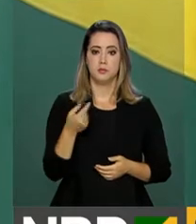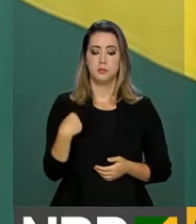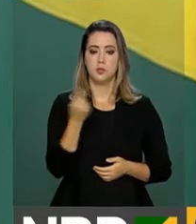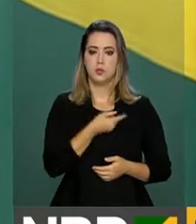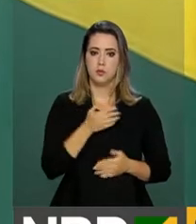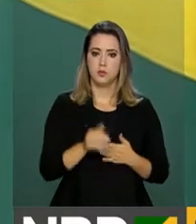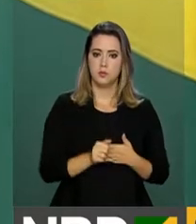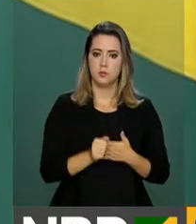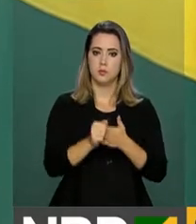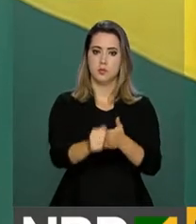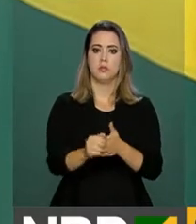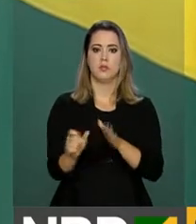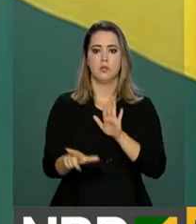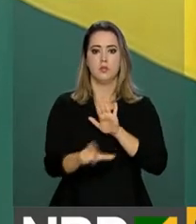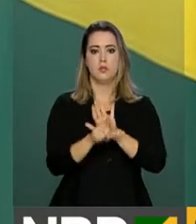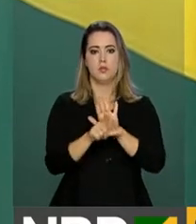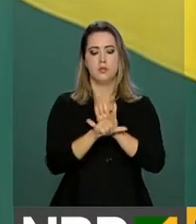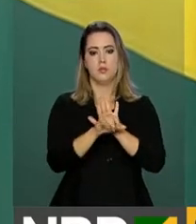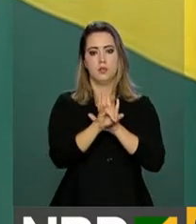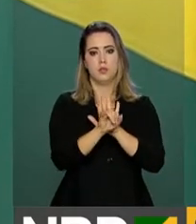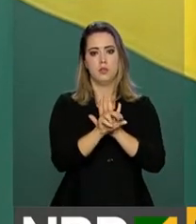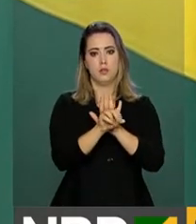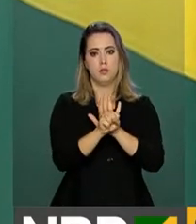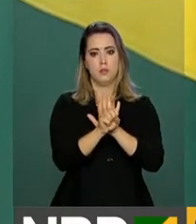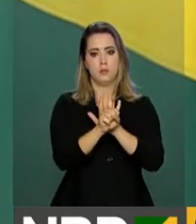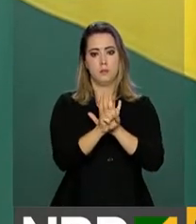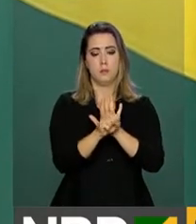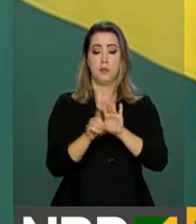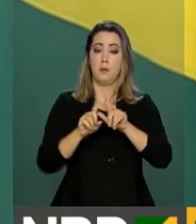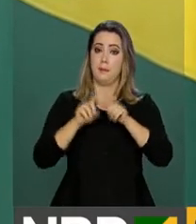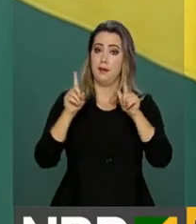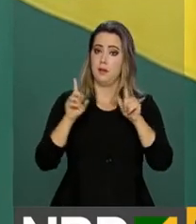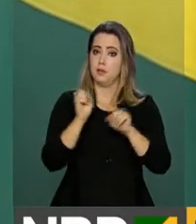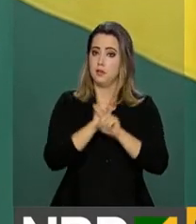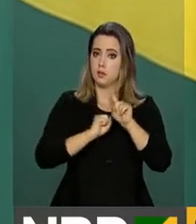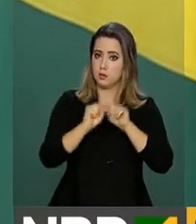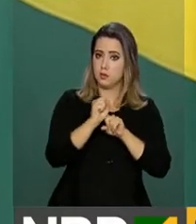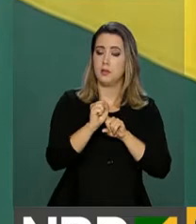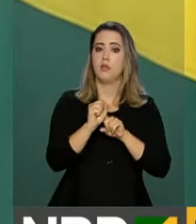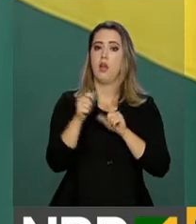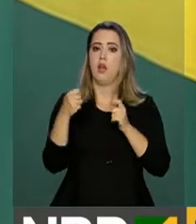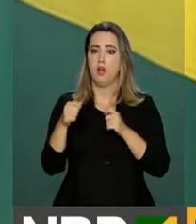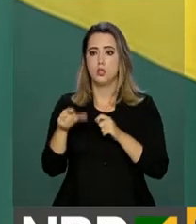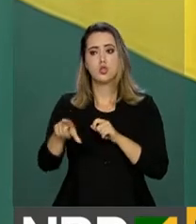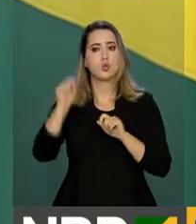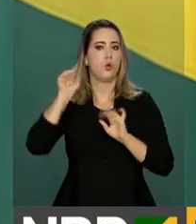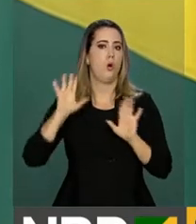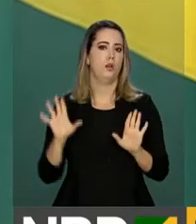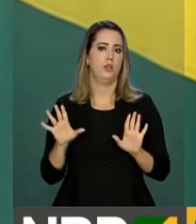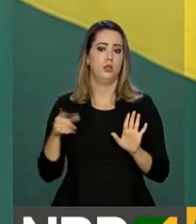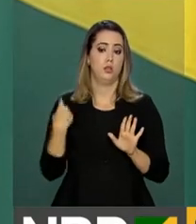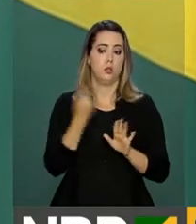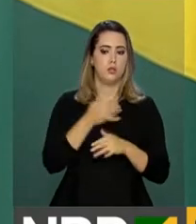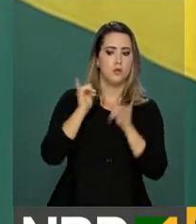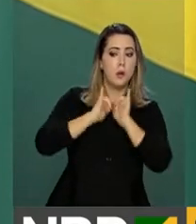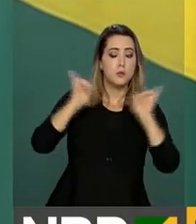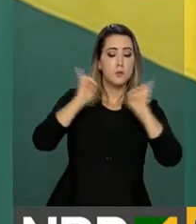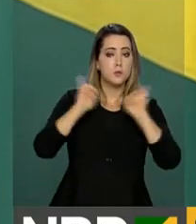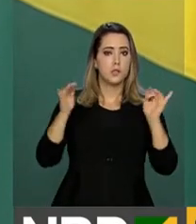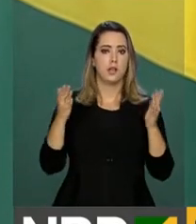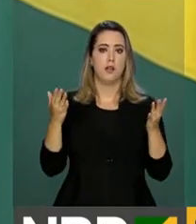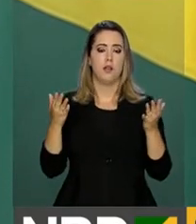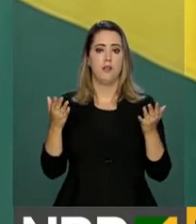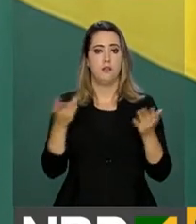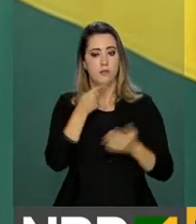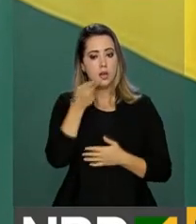vamos seguir com a reforma previdenciária agora a sociedade tem que querer nós vamos divulgar como sei como é a reforma da